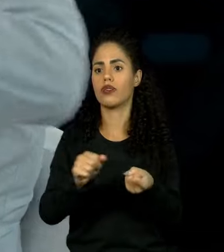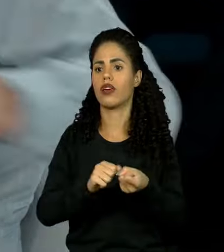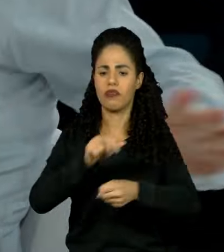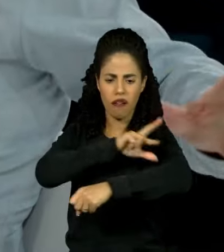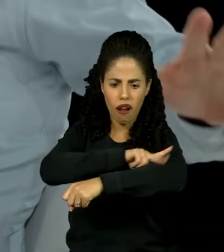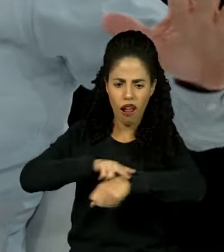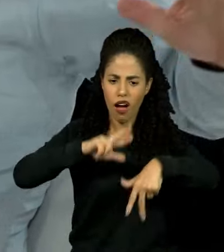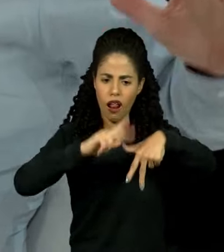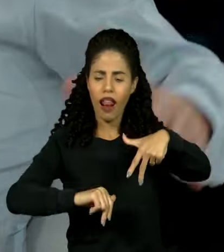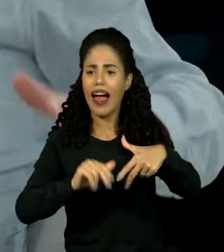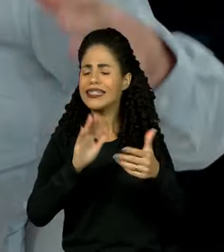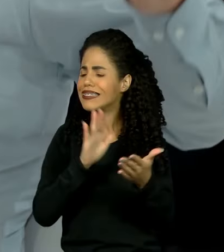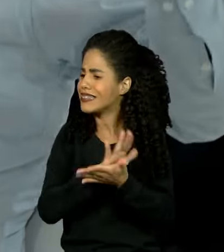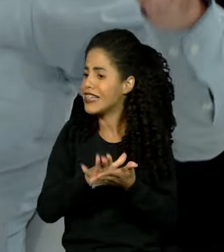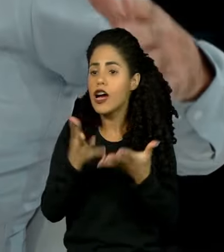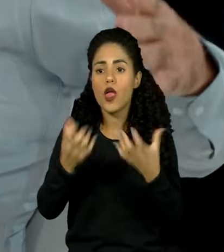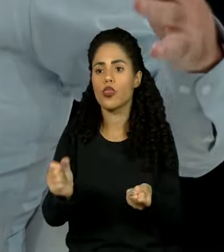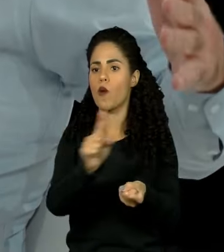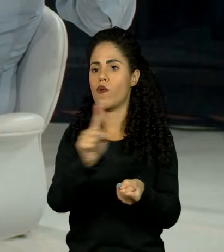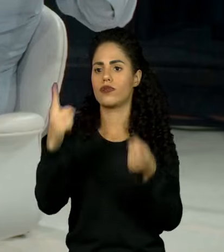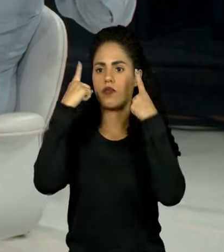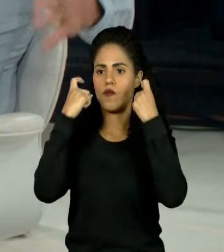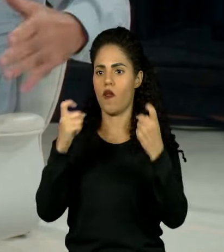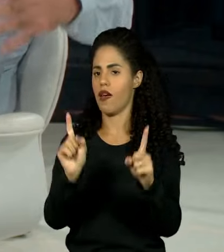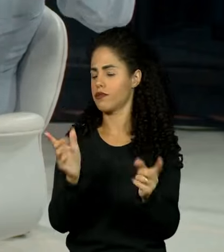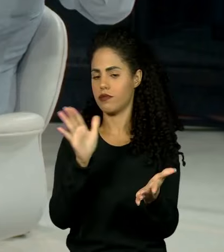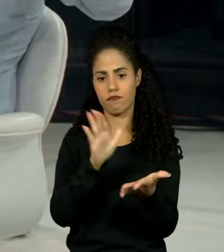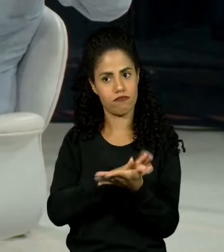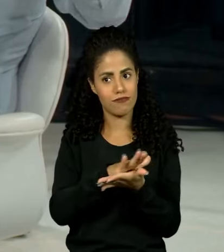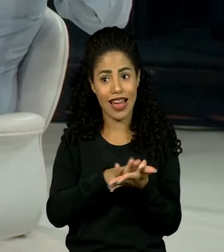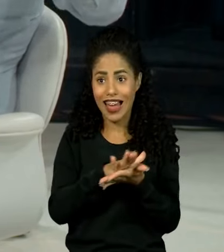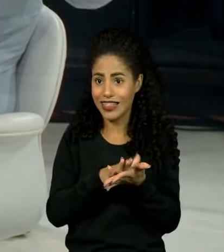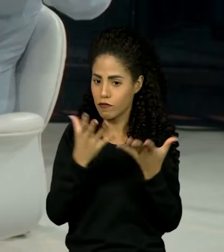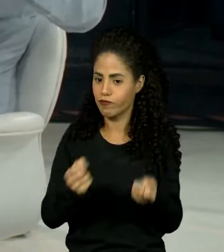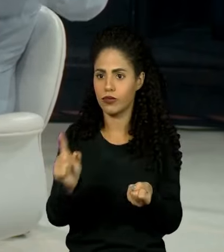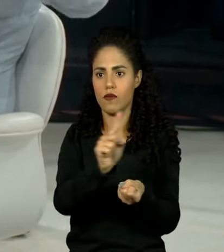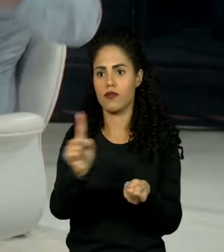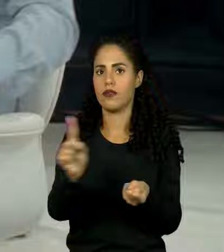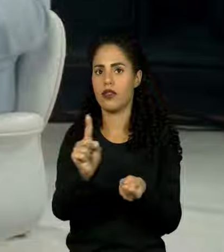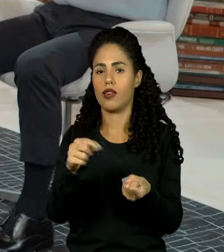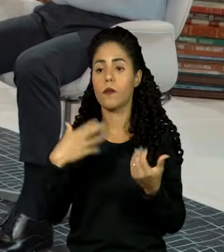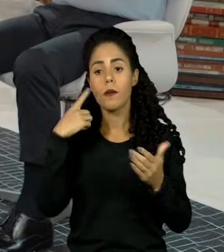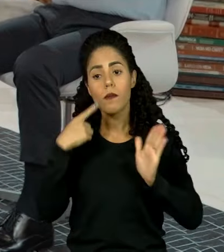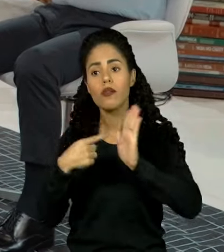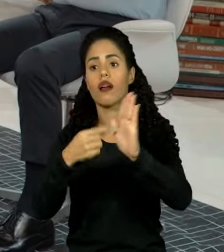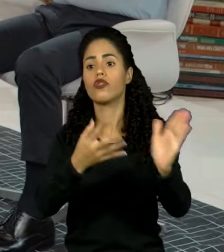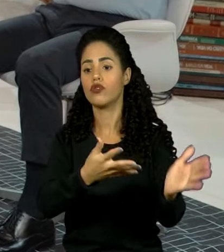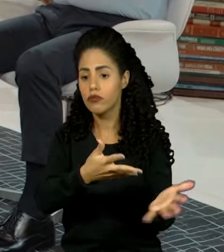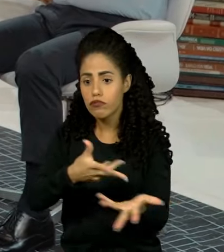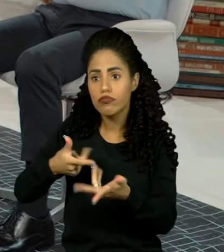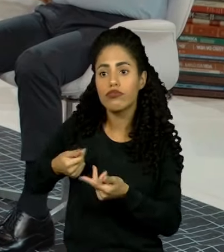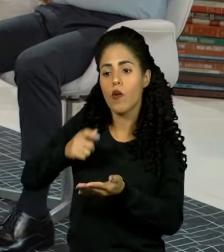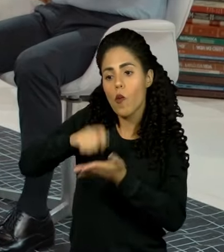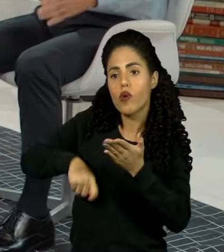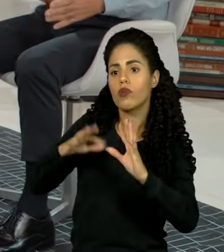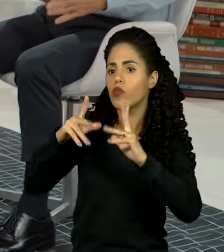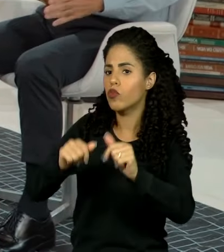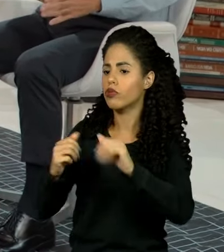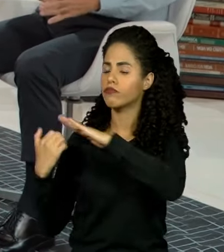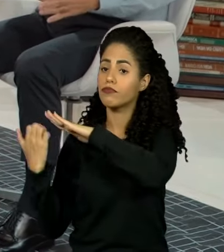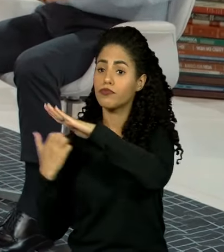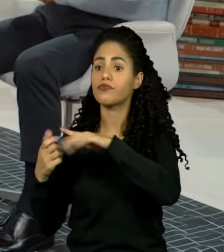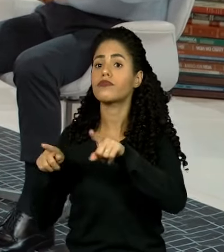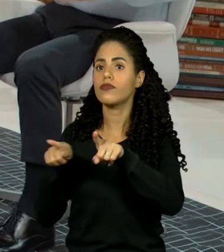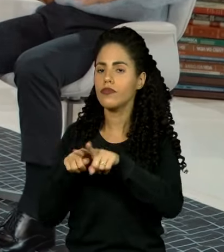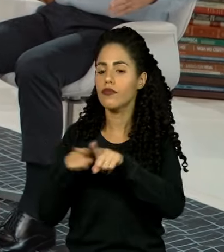idade nada sabe é uma porta aberta Nós queremos fazer dali um Oasis que sirva de exemplo paraa sociedade né E nós damos